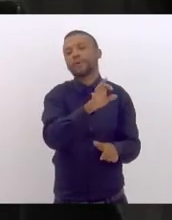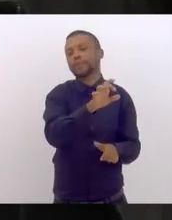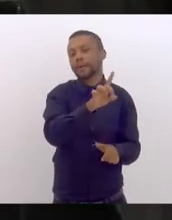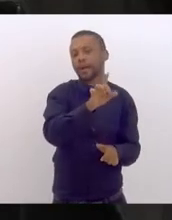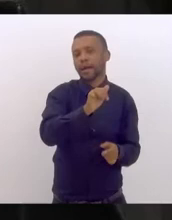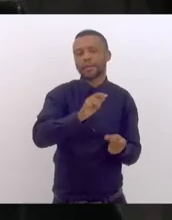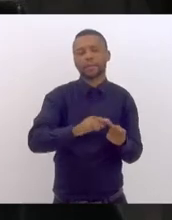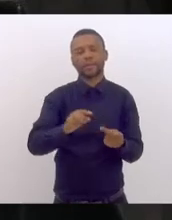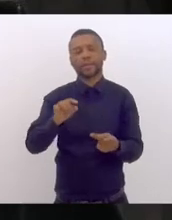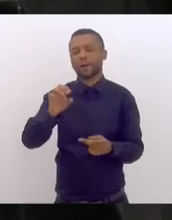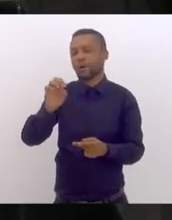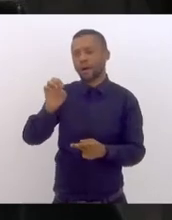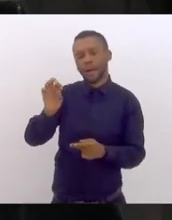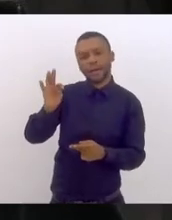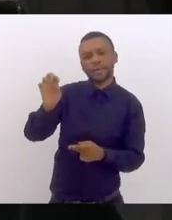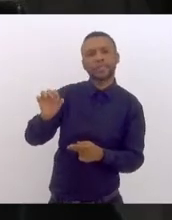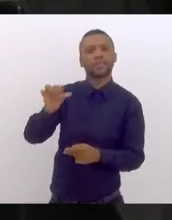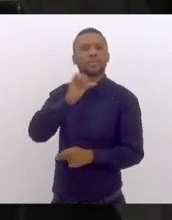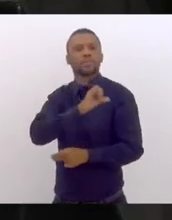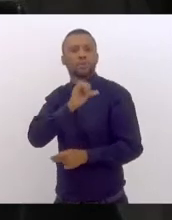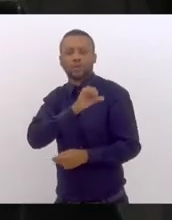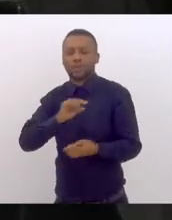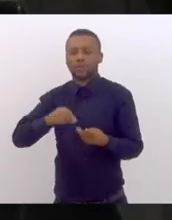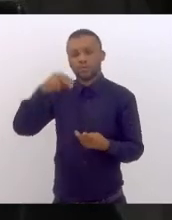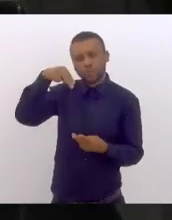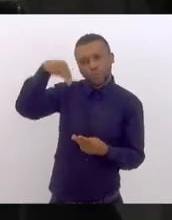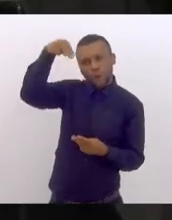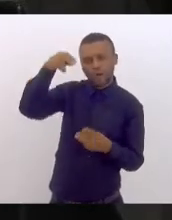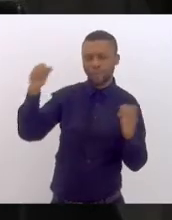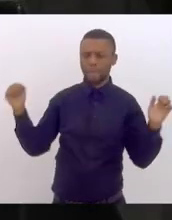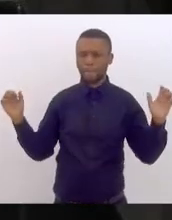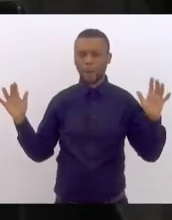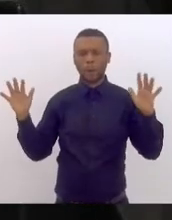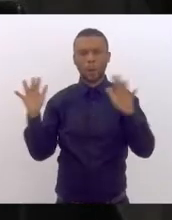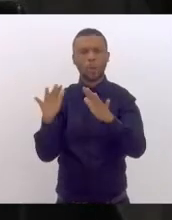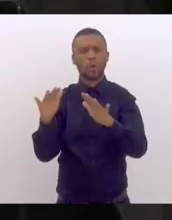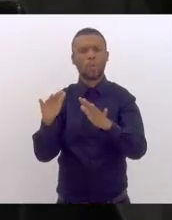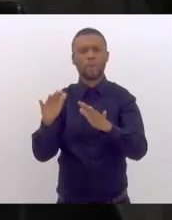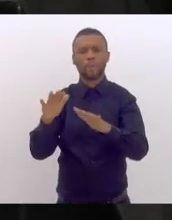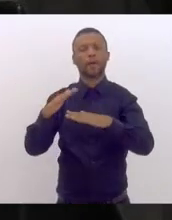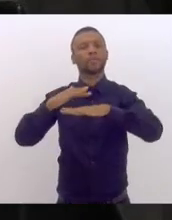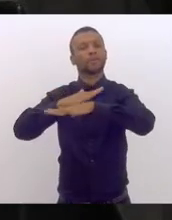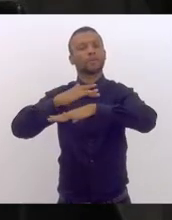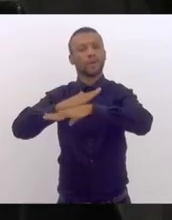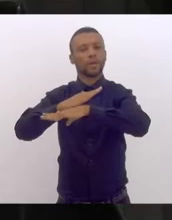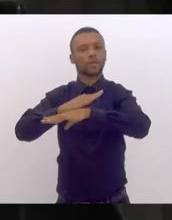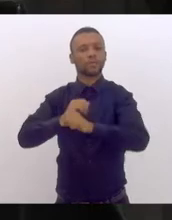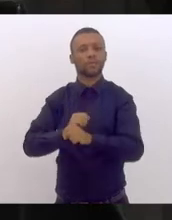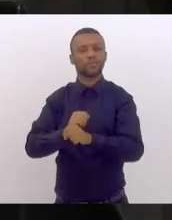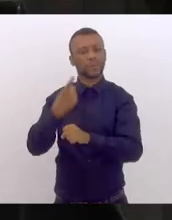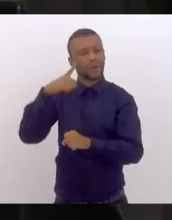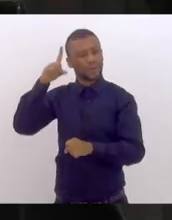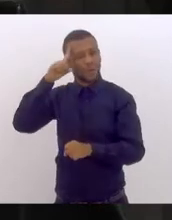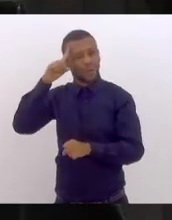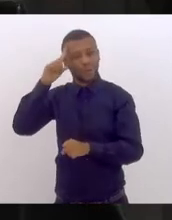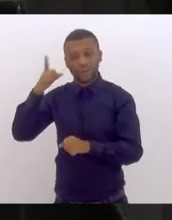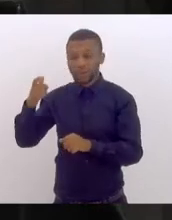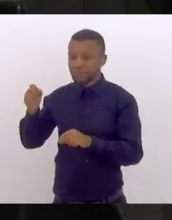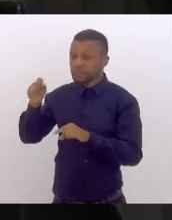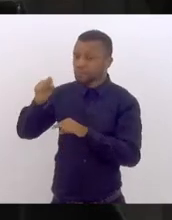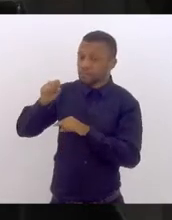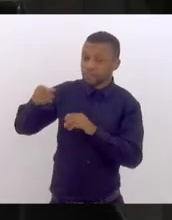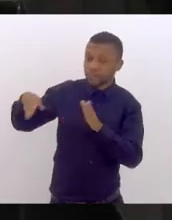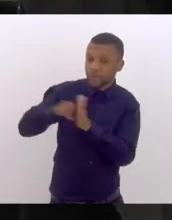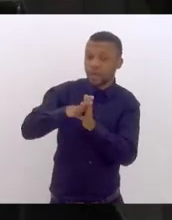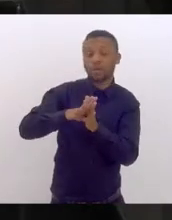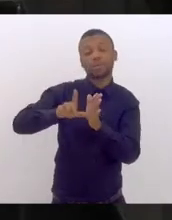vem da Zona Oeste da capital que vem da zona norte da capital para o centro do Rio diariamente chegam à Central do Brasil e dali vão